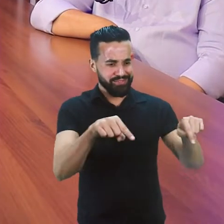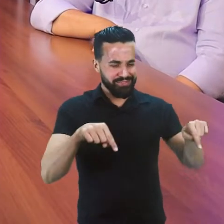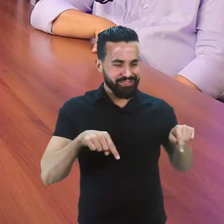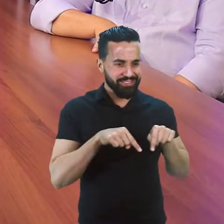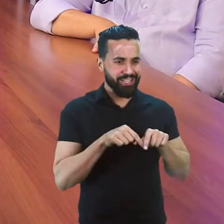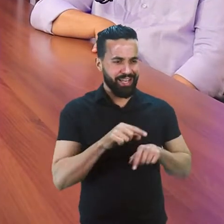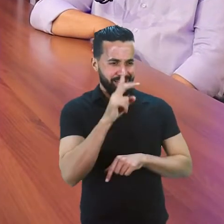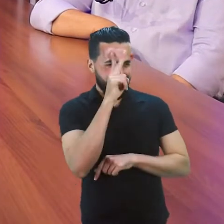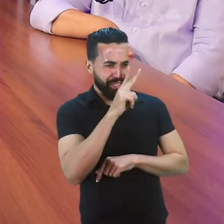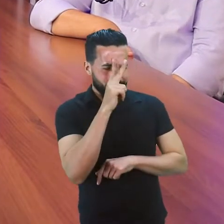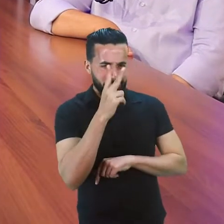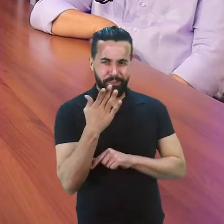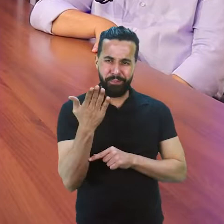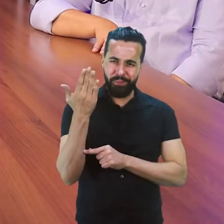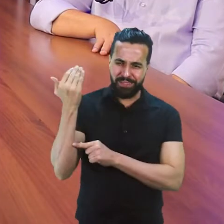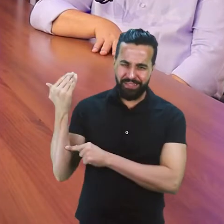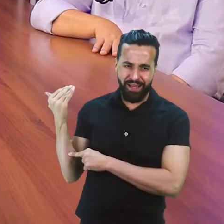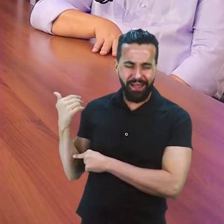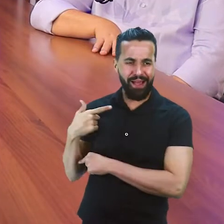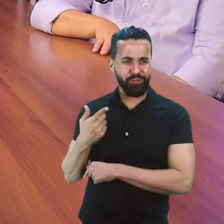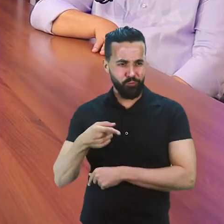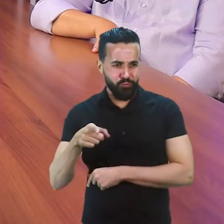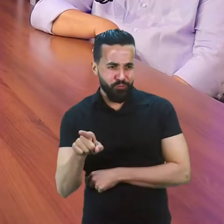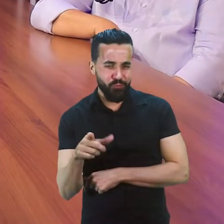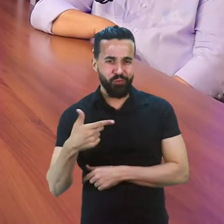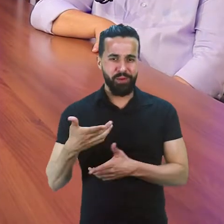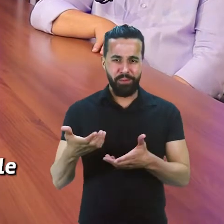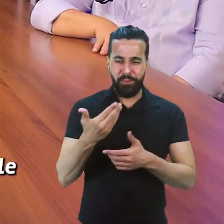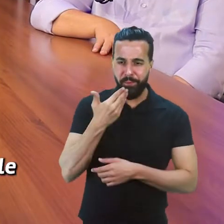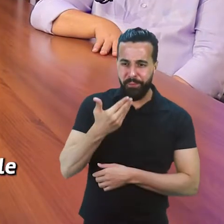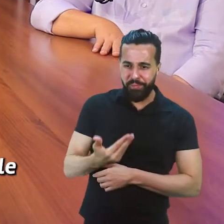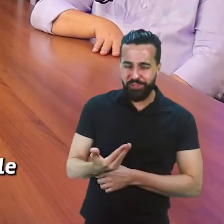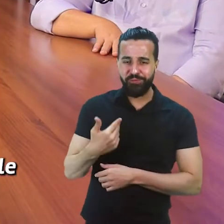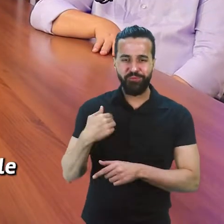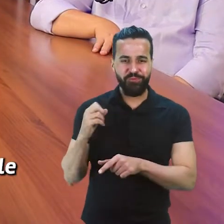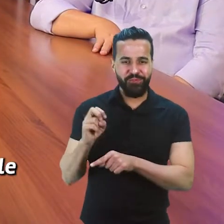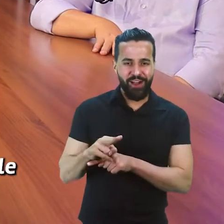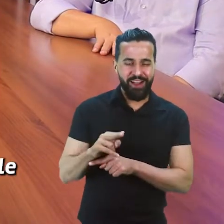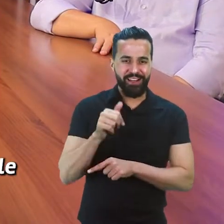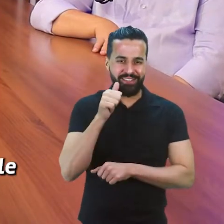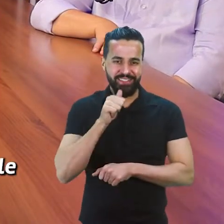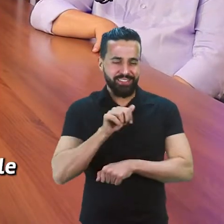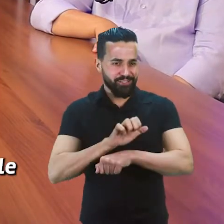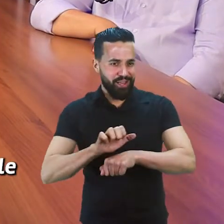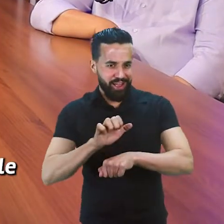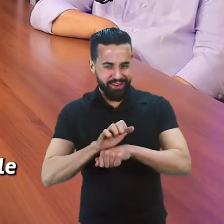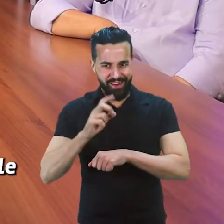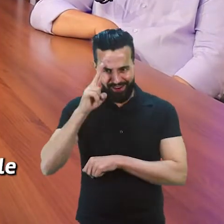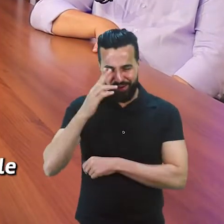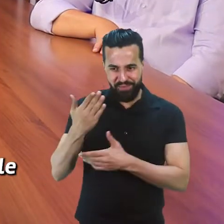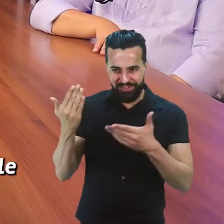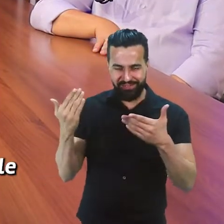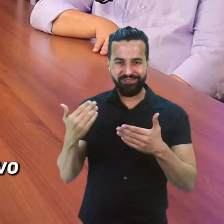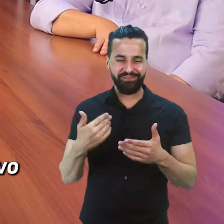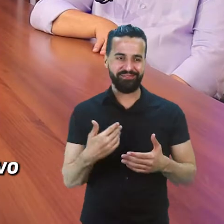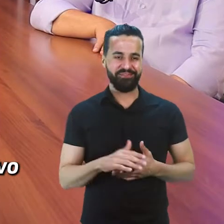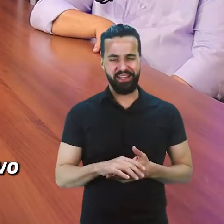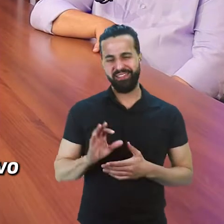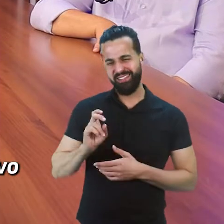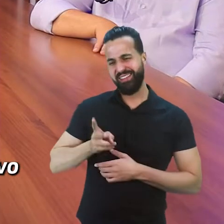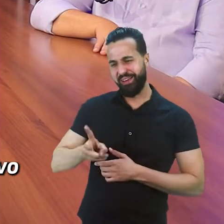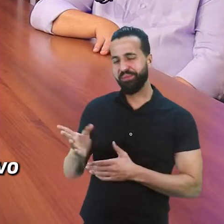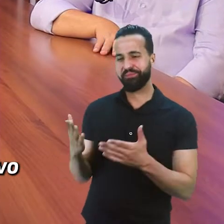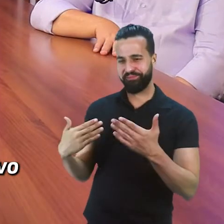Doutor, lembra lá que eu estive lá na vaga da estagiária? Já encontrei com ele. Depois que eu saí de lá, depois eu